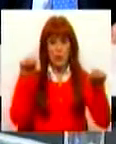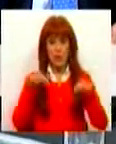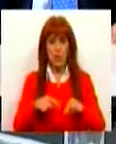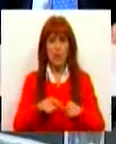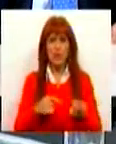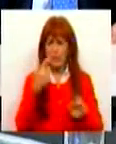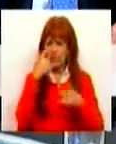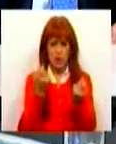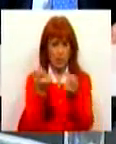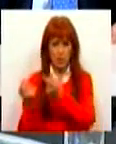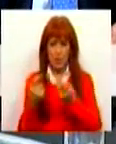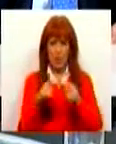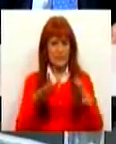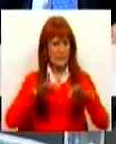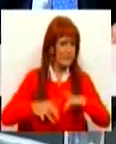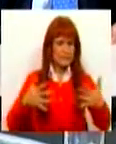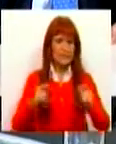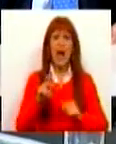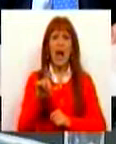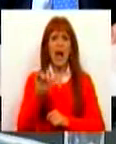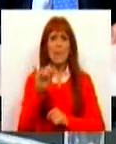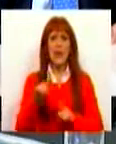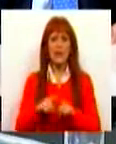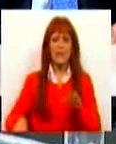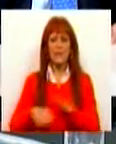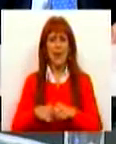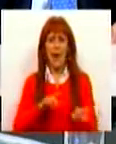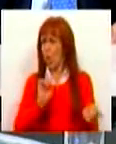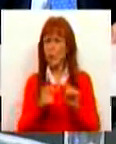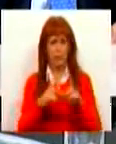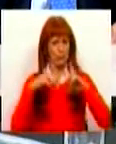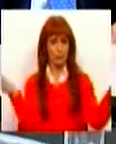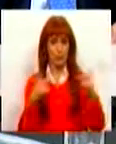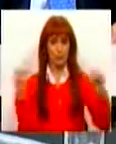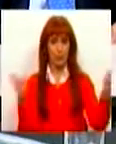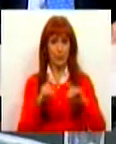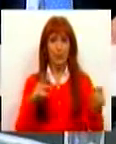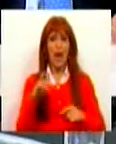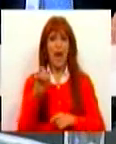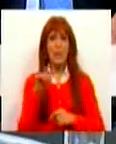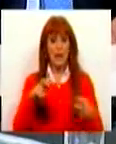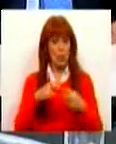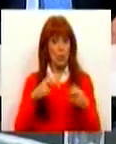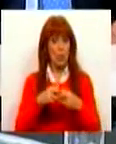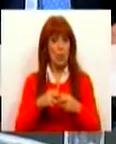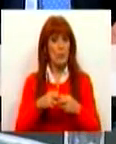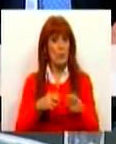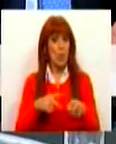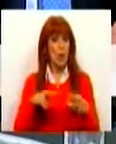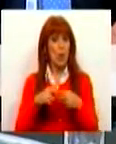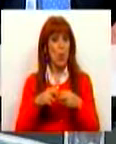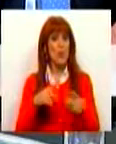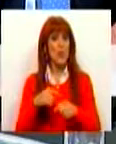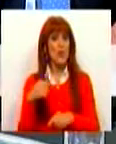tão despovoados e deprimidos, Almaraz vem provocar o efeito contrário. Almaraz é assim um problema, não é assim um